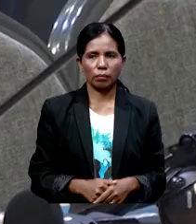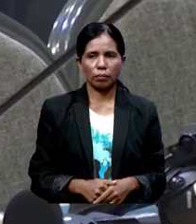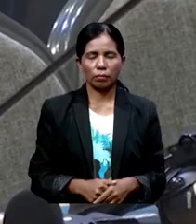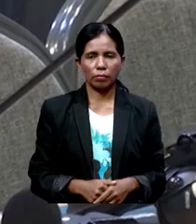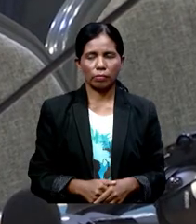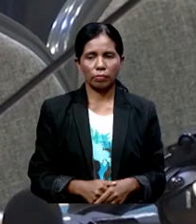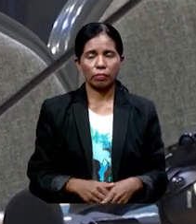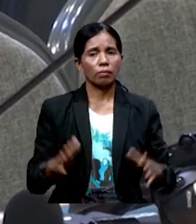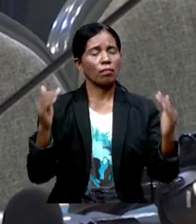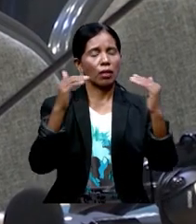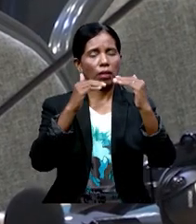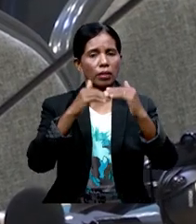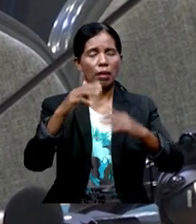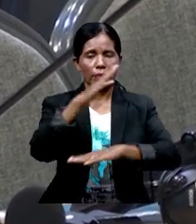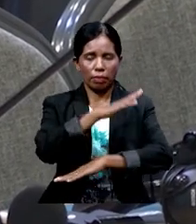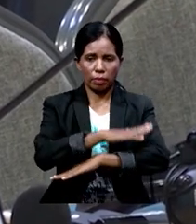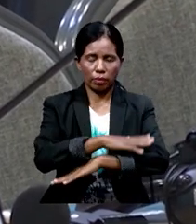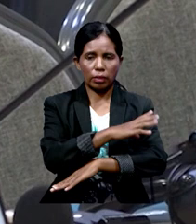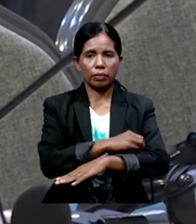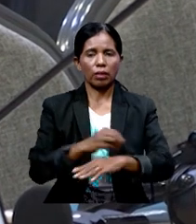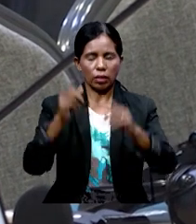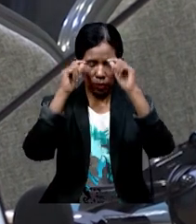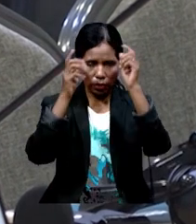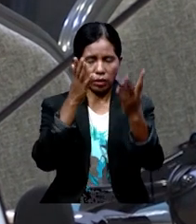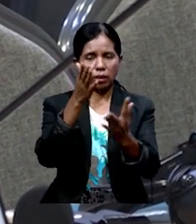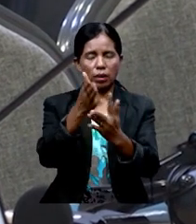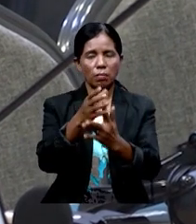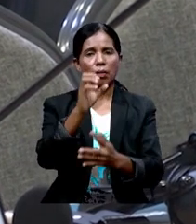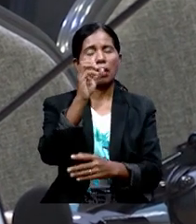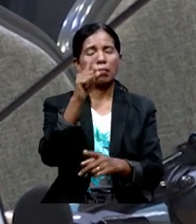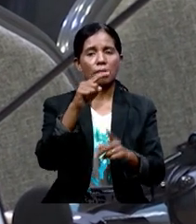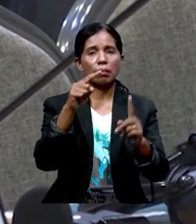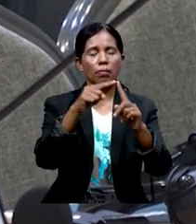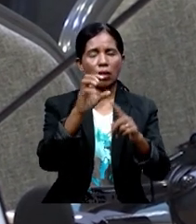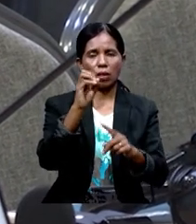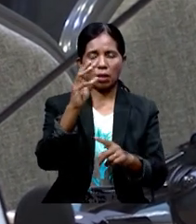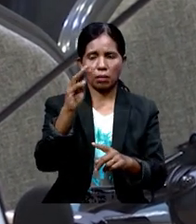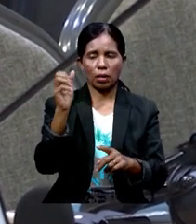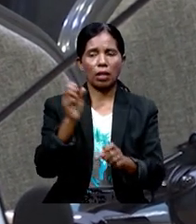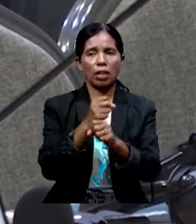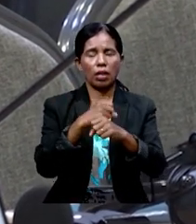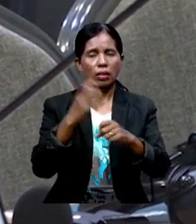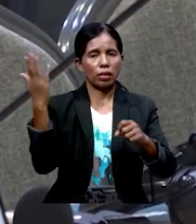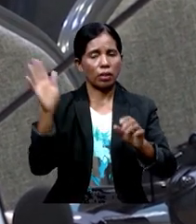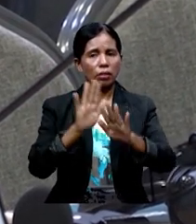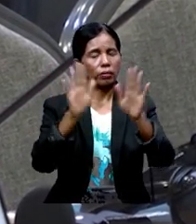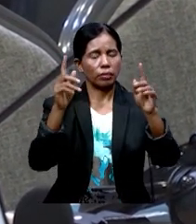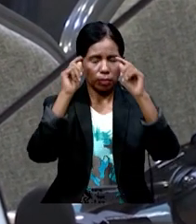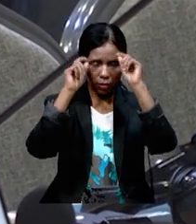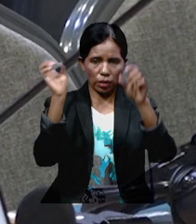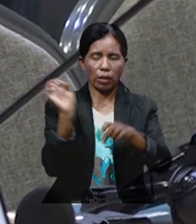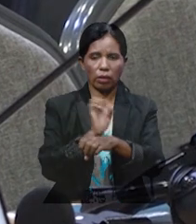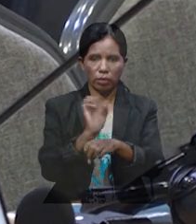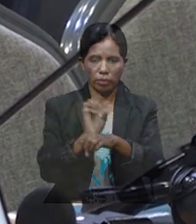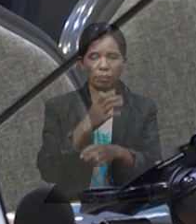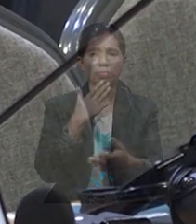E a reunião mesa redonda com a pós-adesão Timor-Leste Nian ba OMK, nebe realiza e domingo, né? Timor-Leste se traça a economia